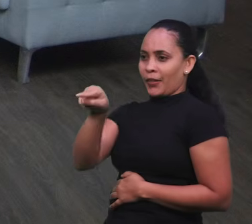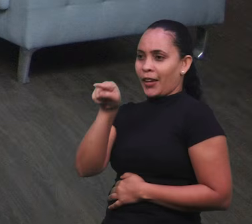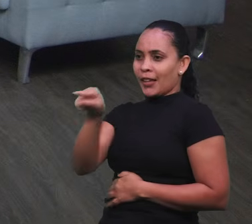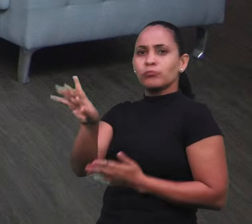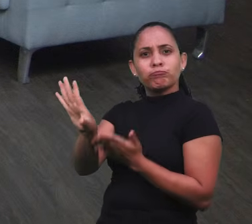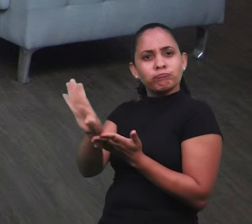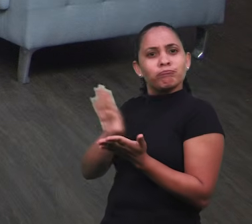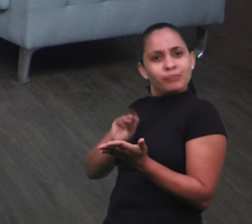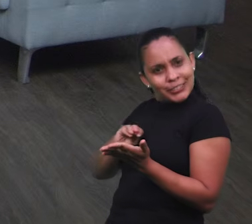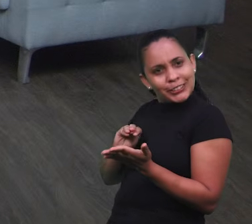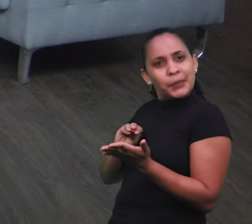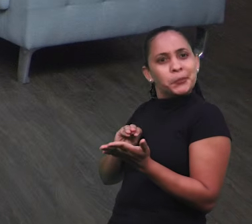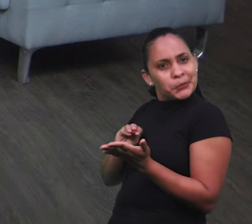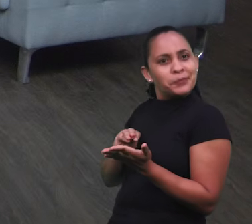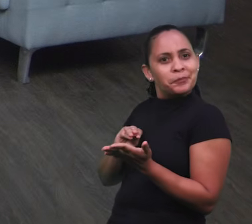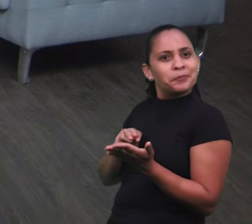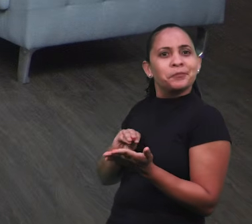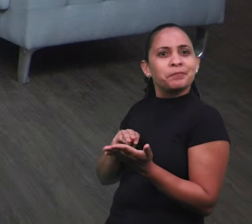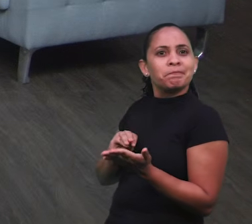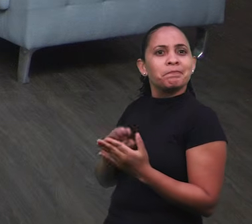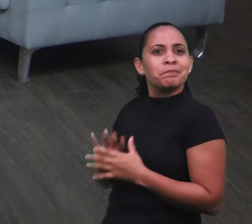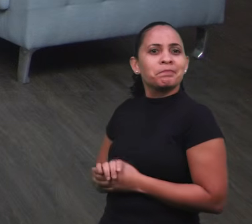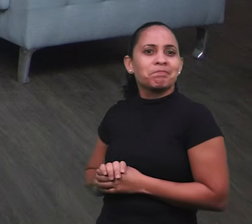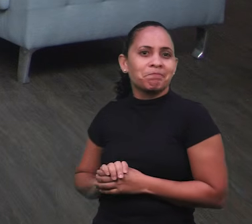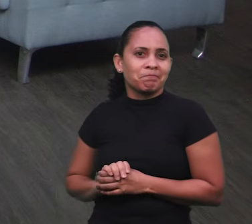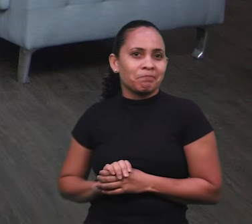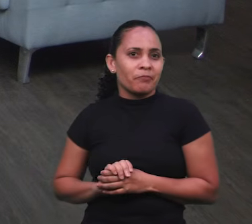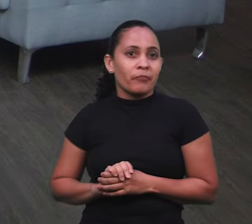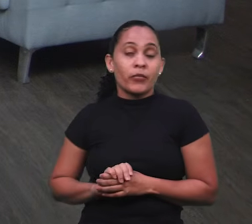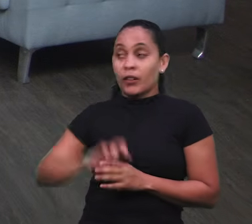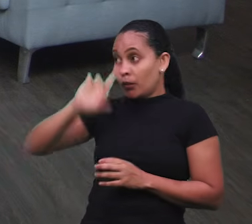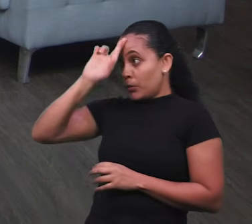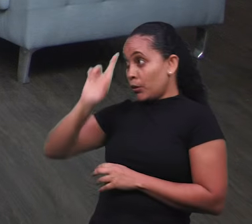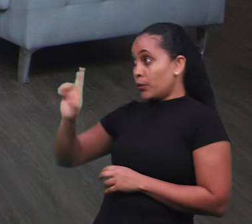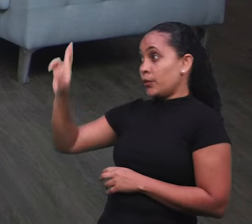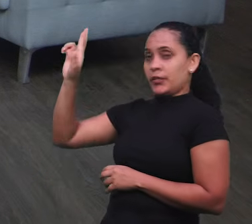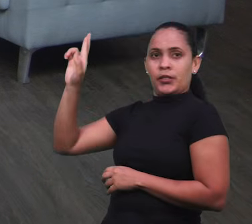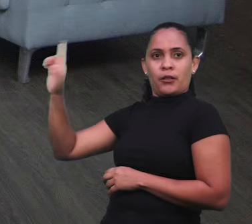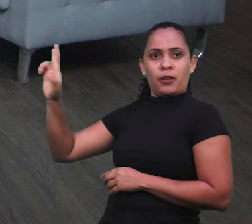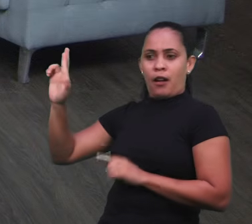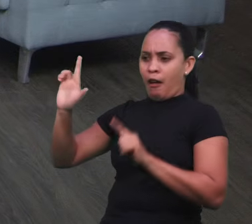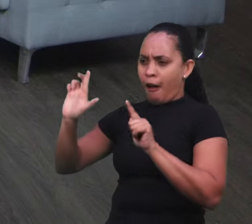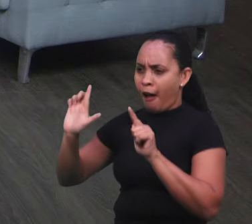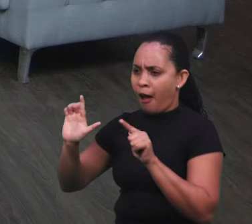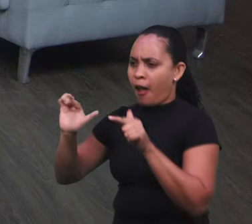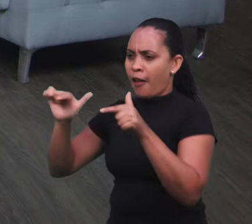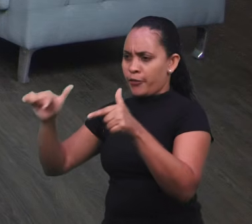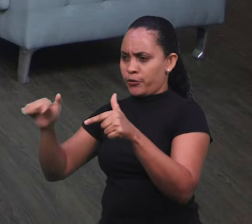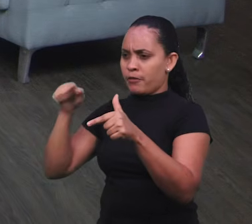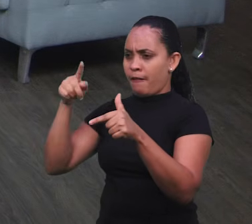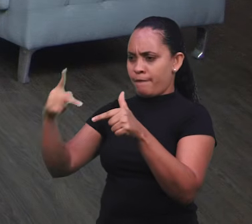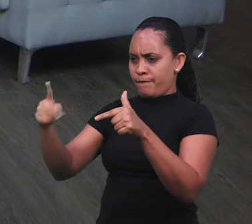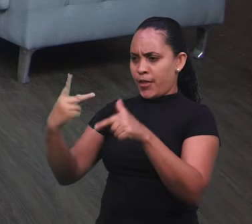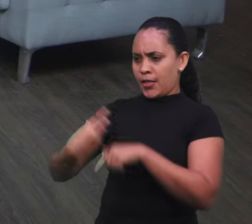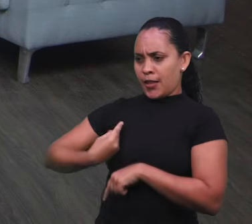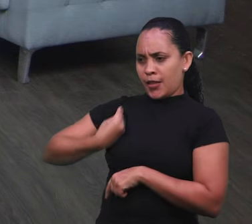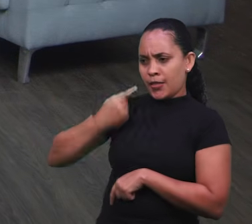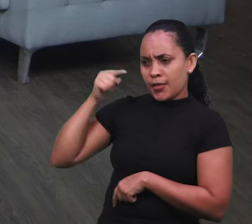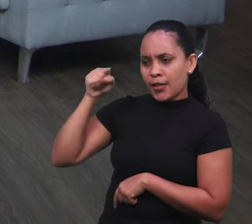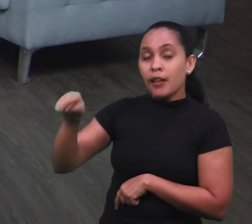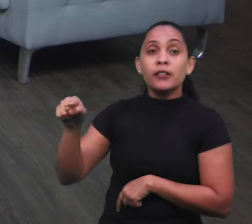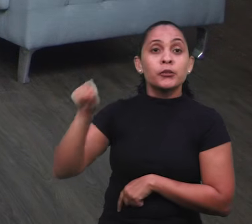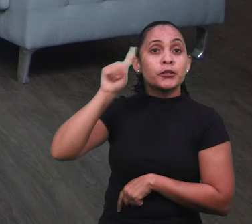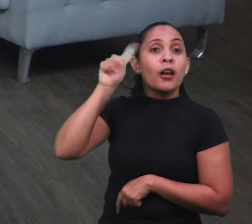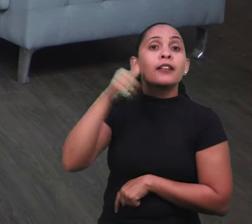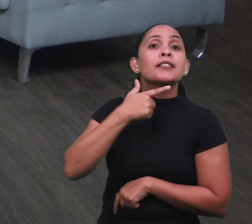é um espelho, né? Ela é aquilo que o Senhor fez na vida dela, o